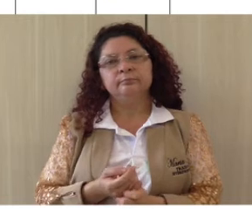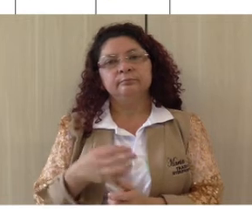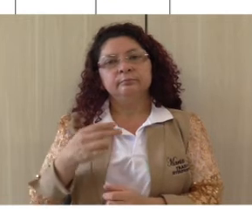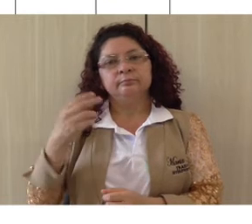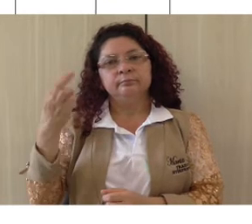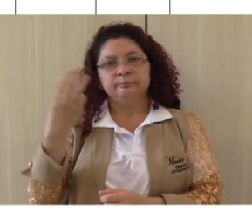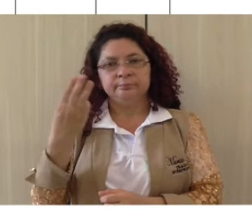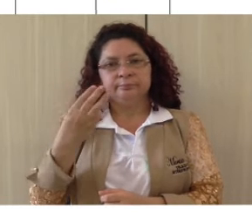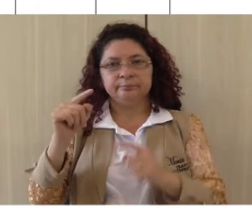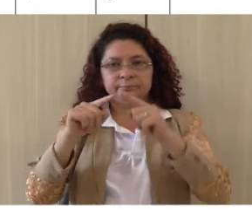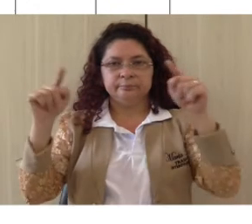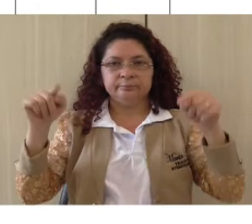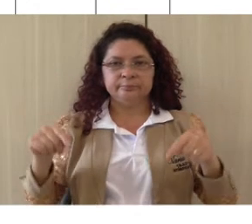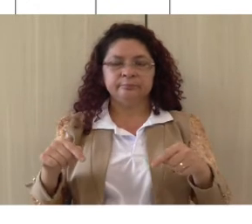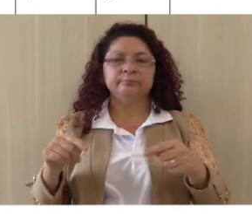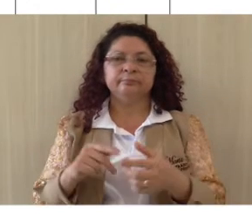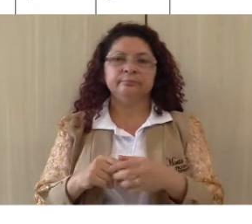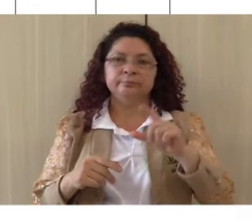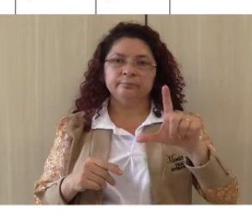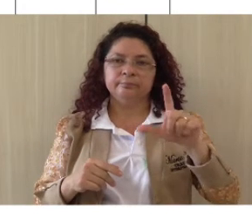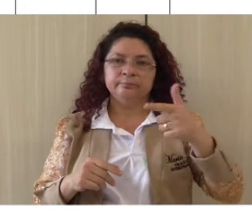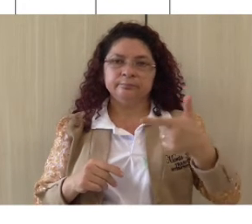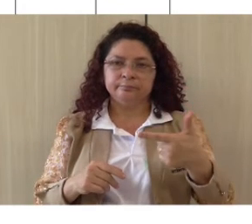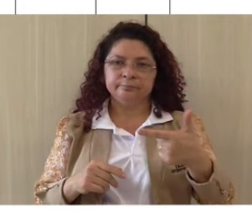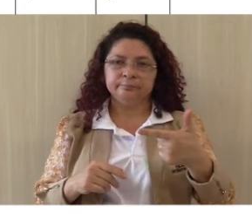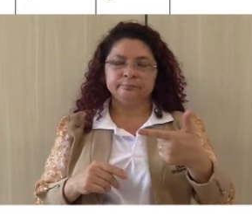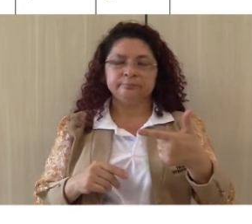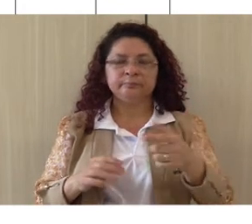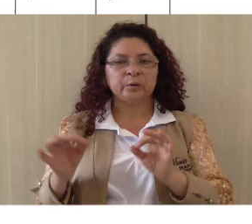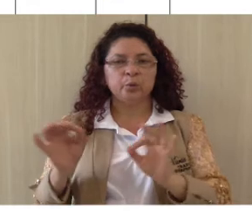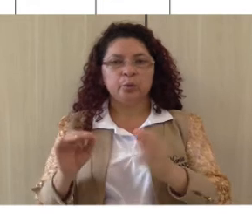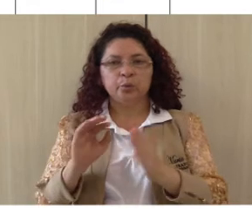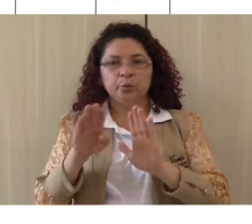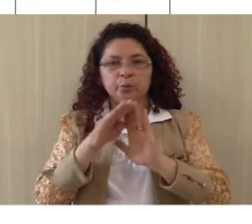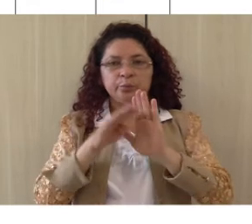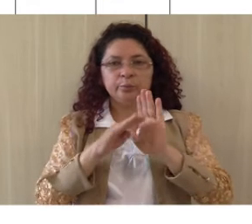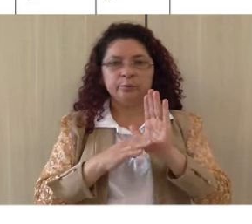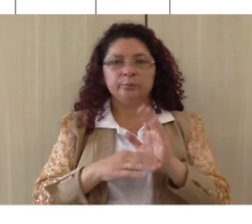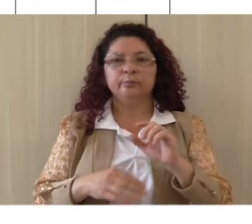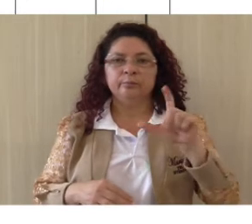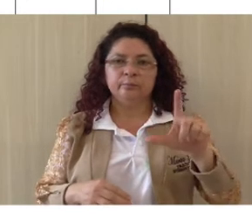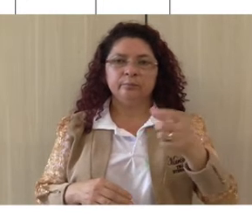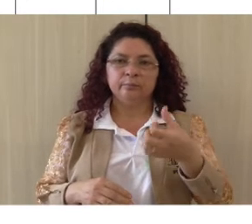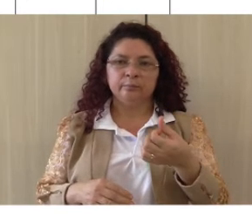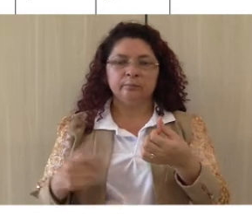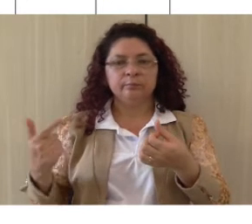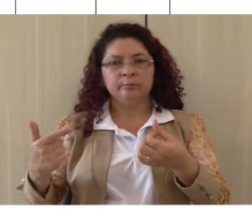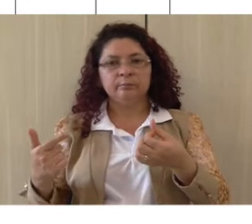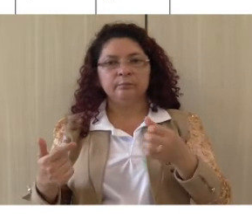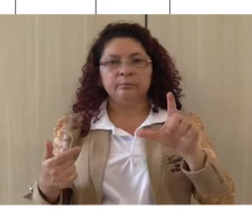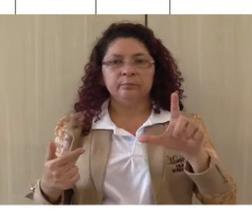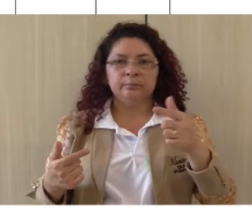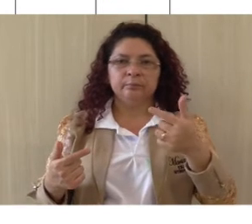Segunda linha da primeira coluna, L2. Ordem de prioridade, primeiro, L6. Segundo,